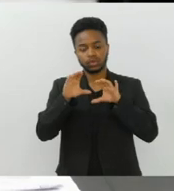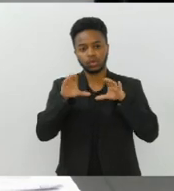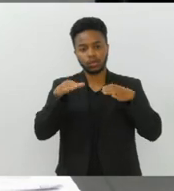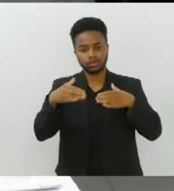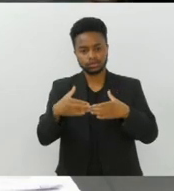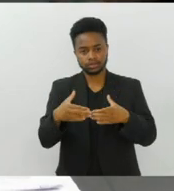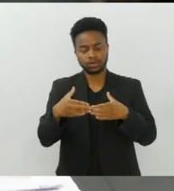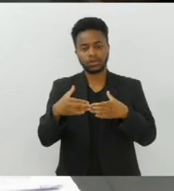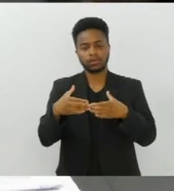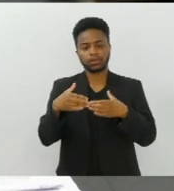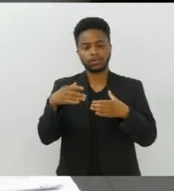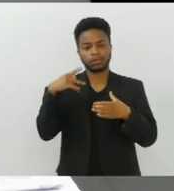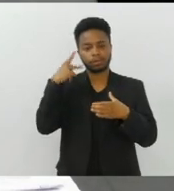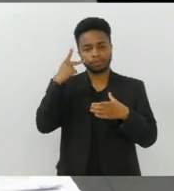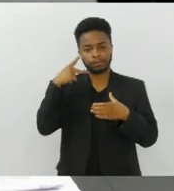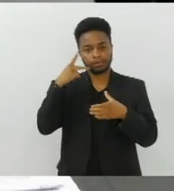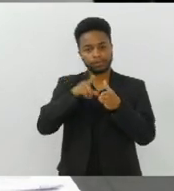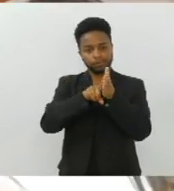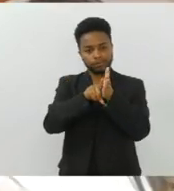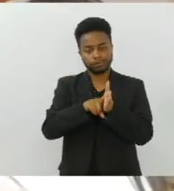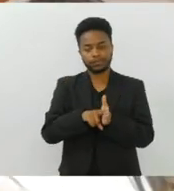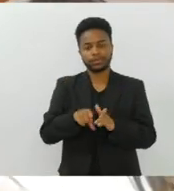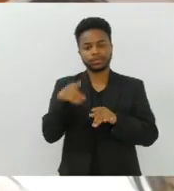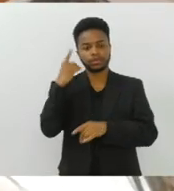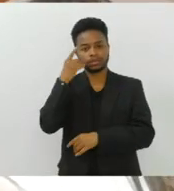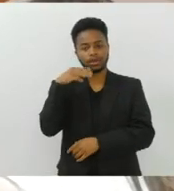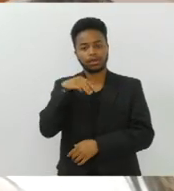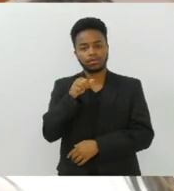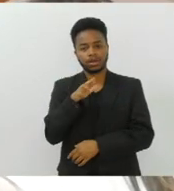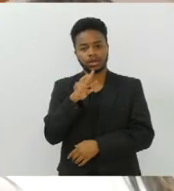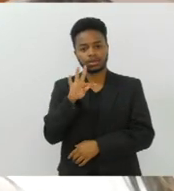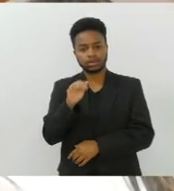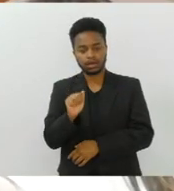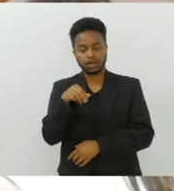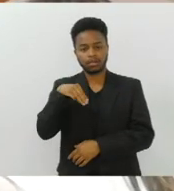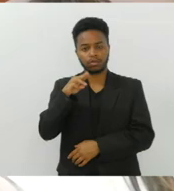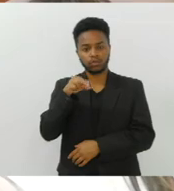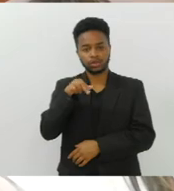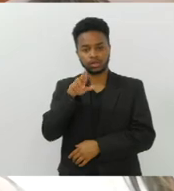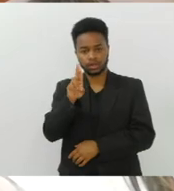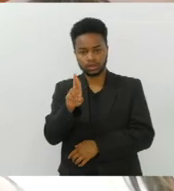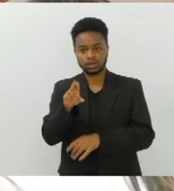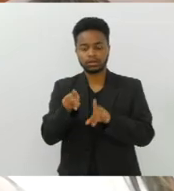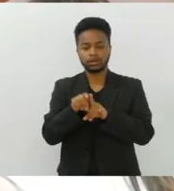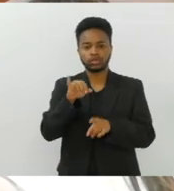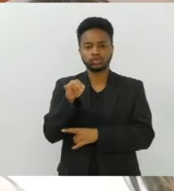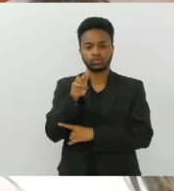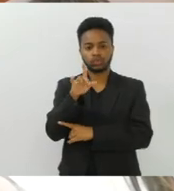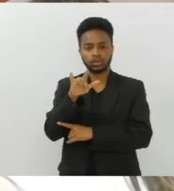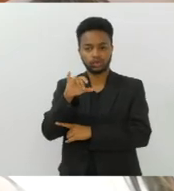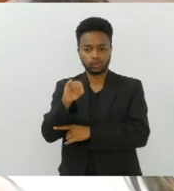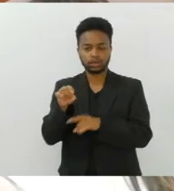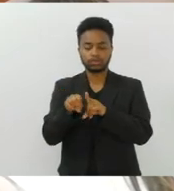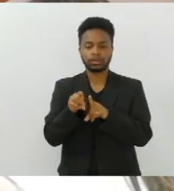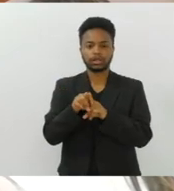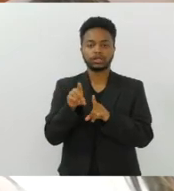Inquérito, saudando a deputada Marta Rocha, deputado Munir Neto, deputado Júlio Rocha, deputado Tiago